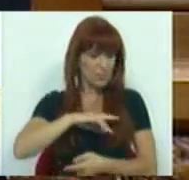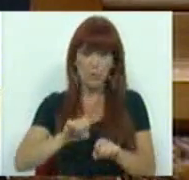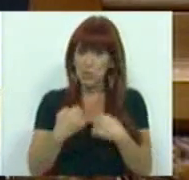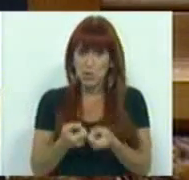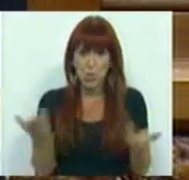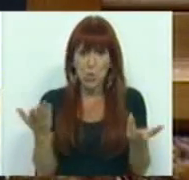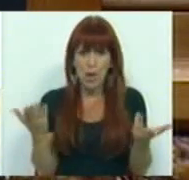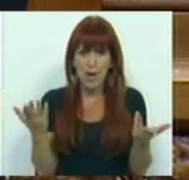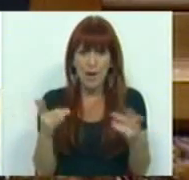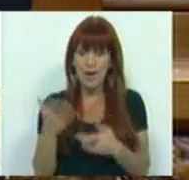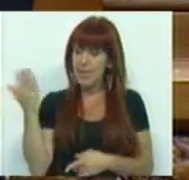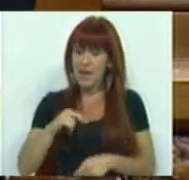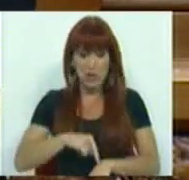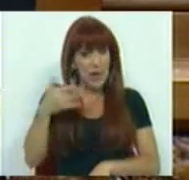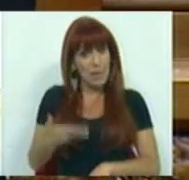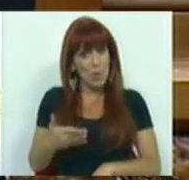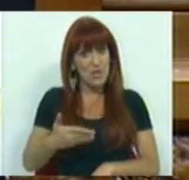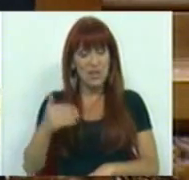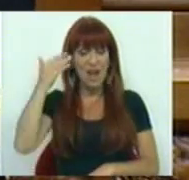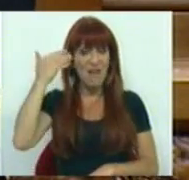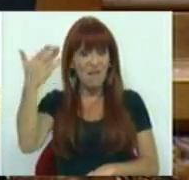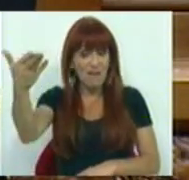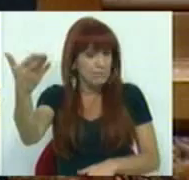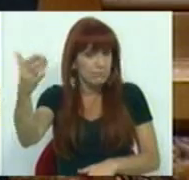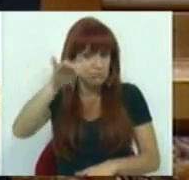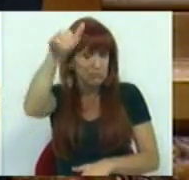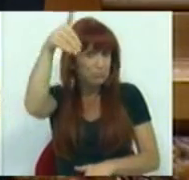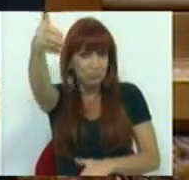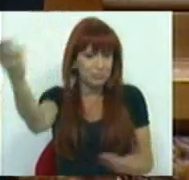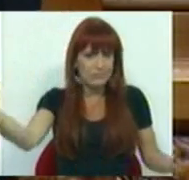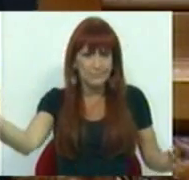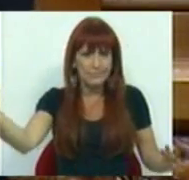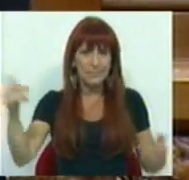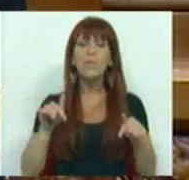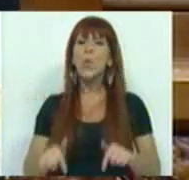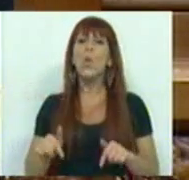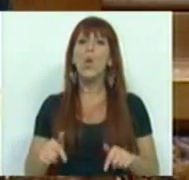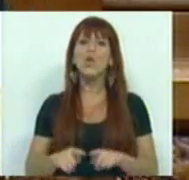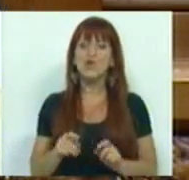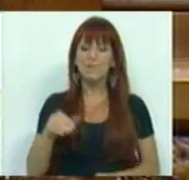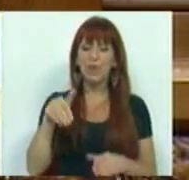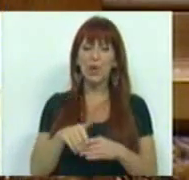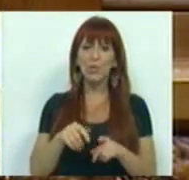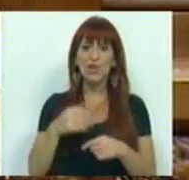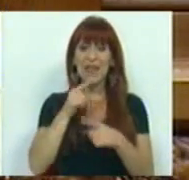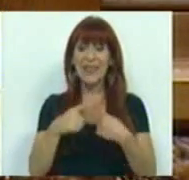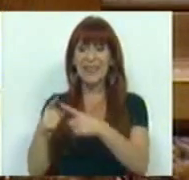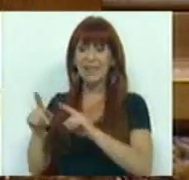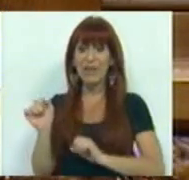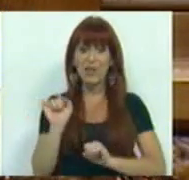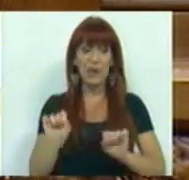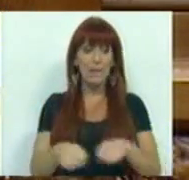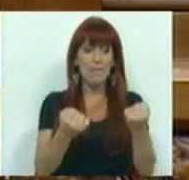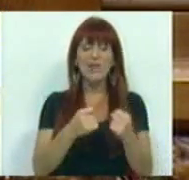sociais, sem direitos no presente, sem perspectivas de futuro. Hoje, o voto dos diferentes